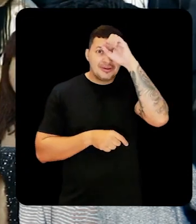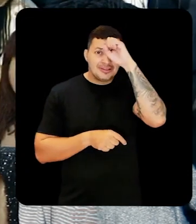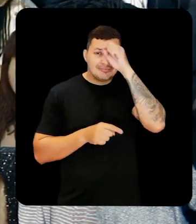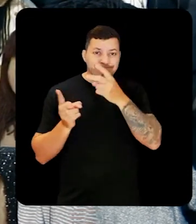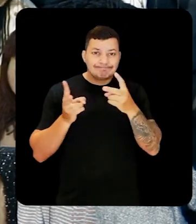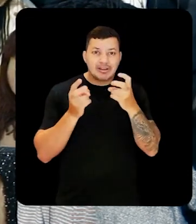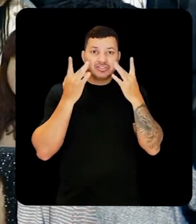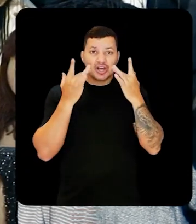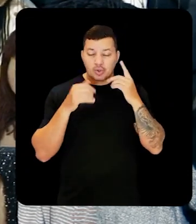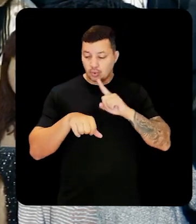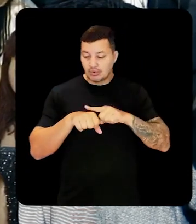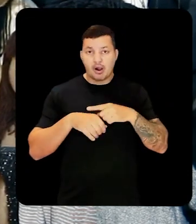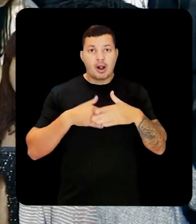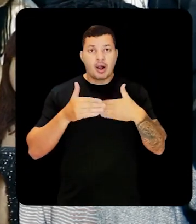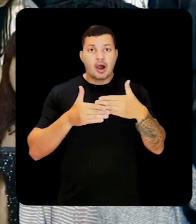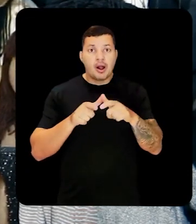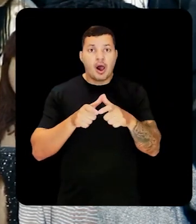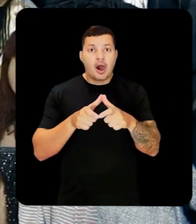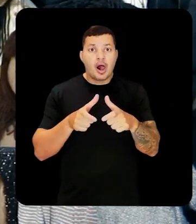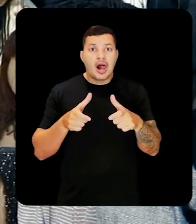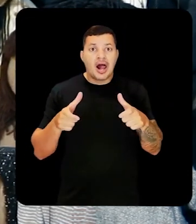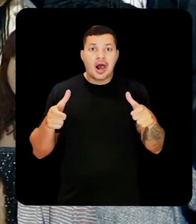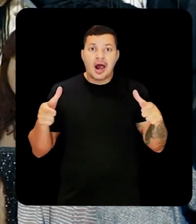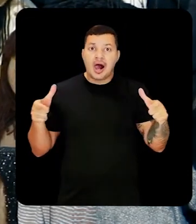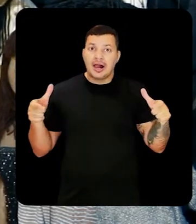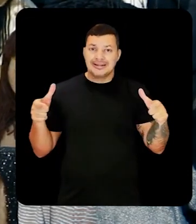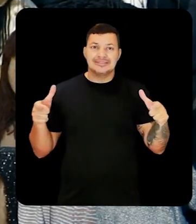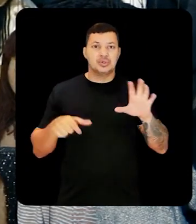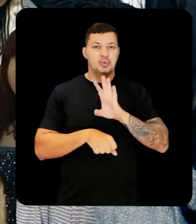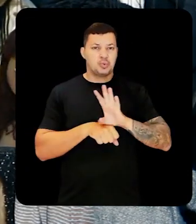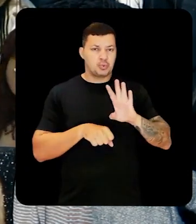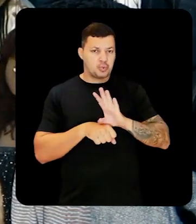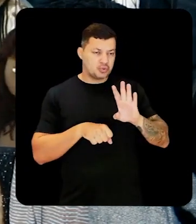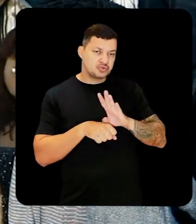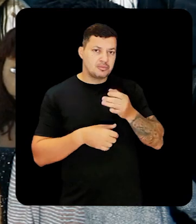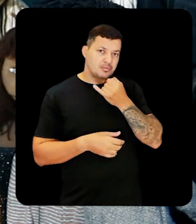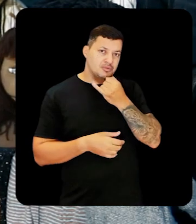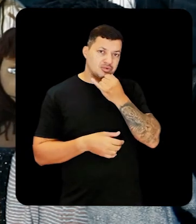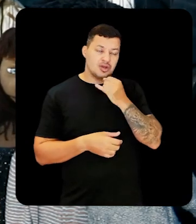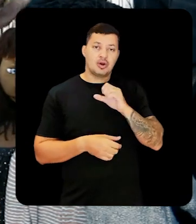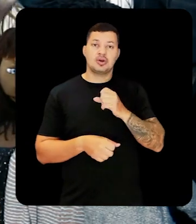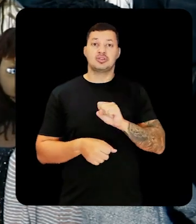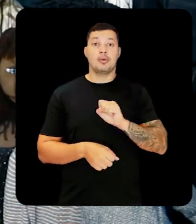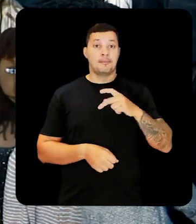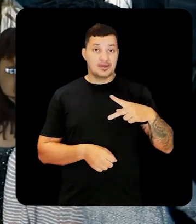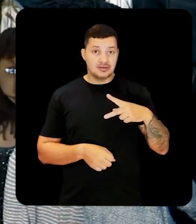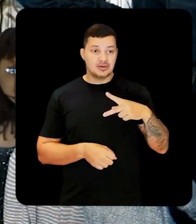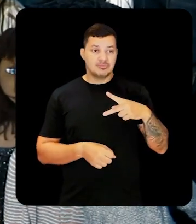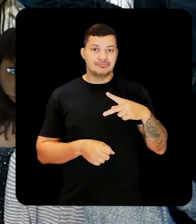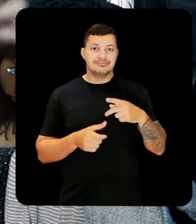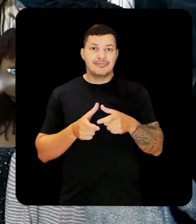na medida que o tempo foi passando, foi aumentando esse número. No curso do Oficina, por exemplo, São